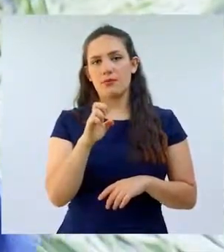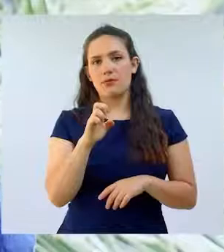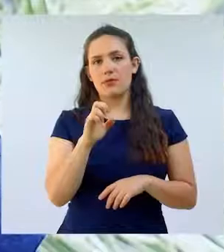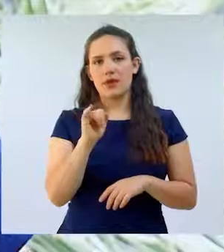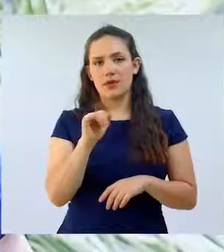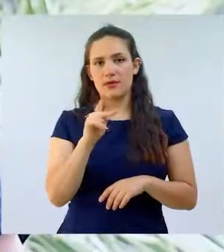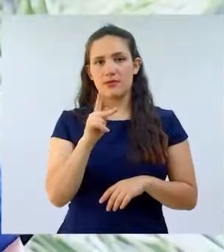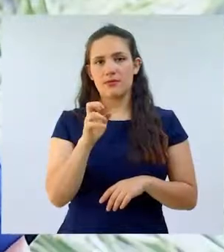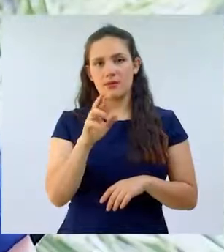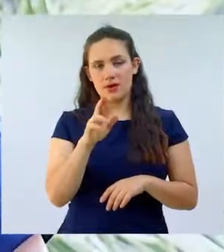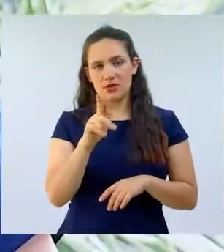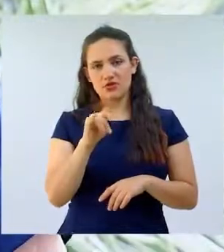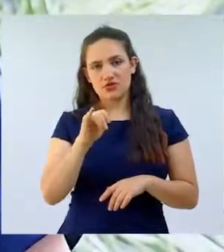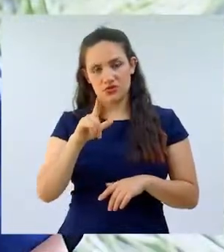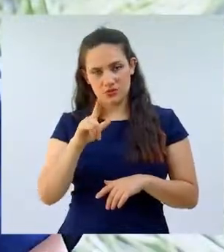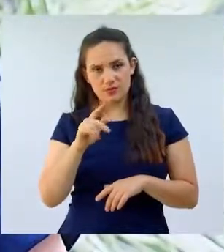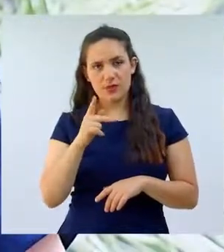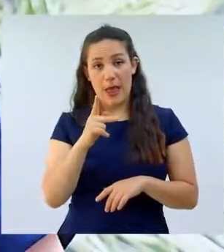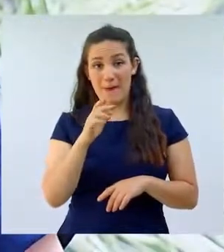seu apoio.